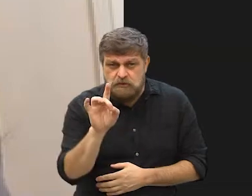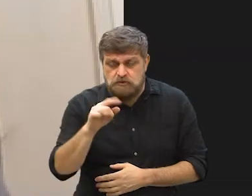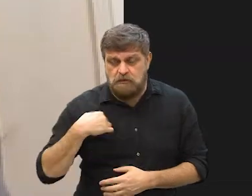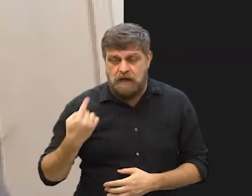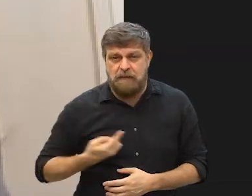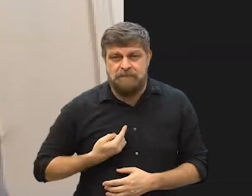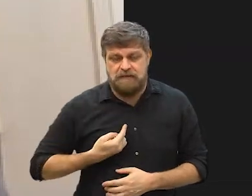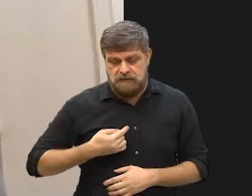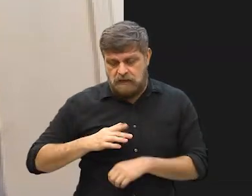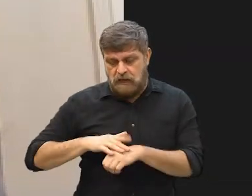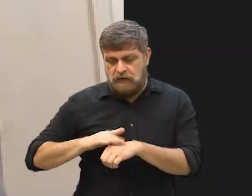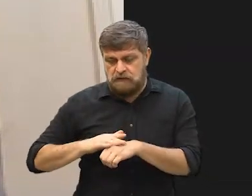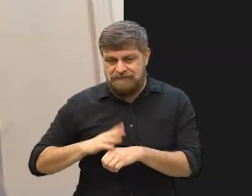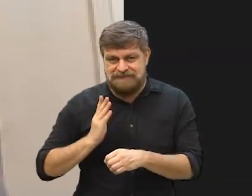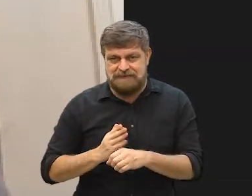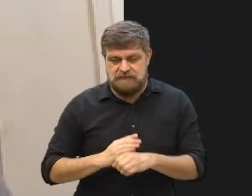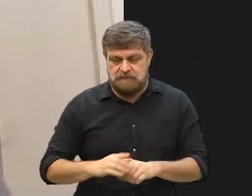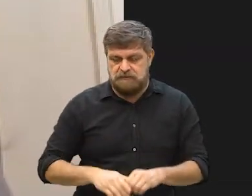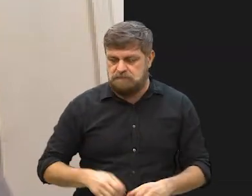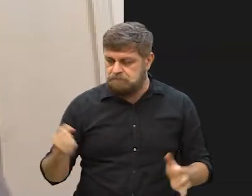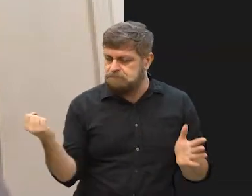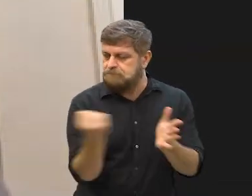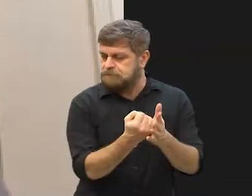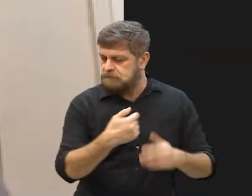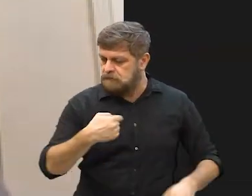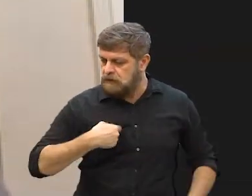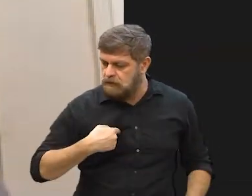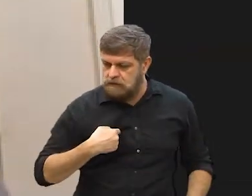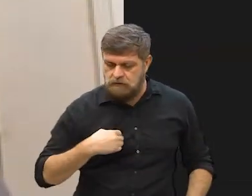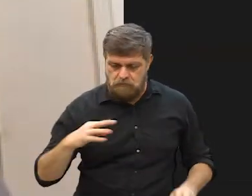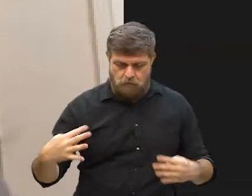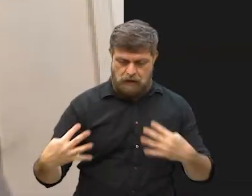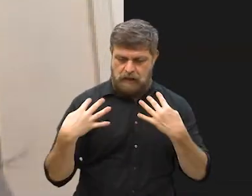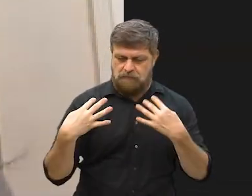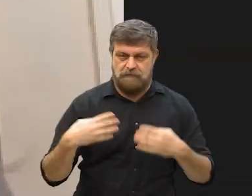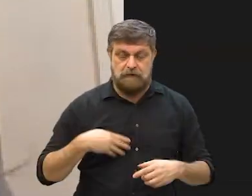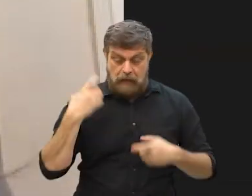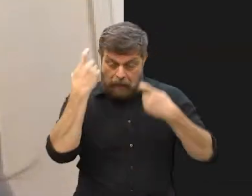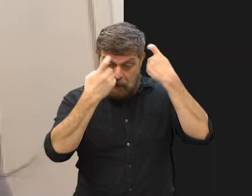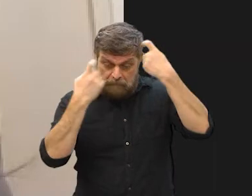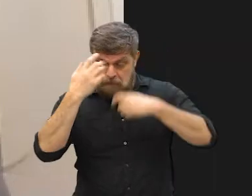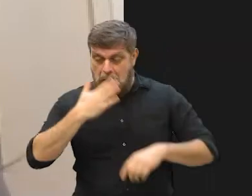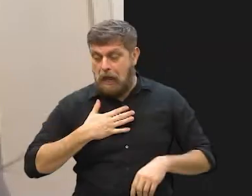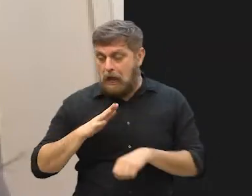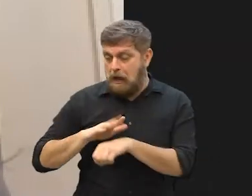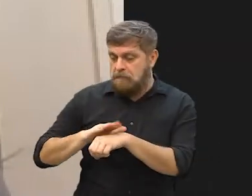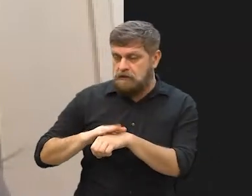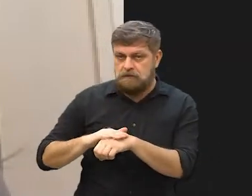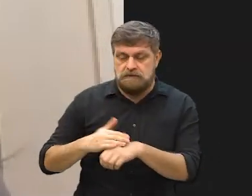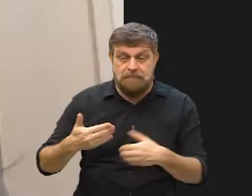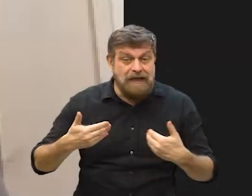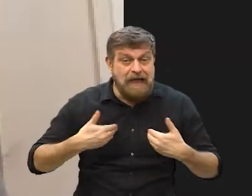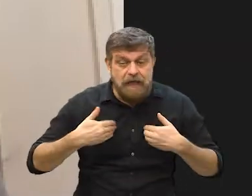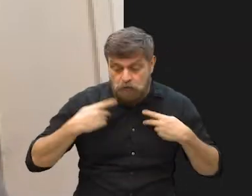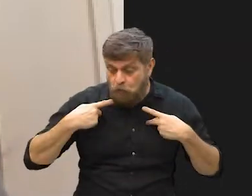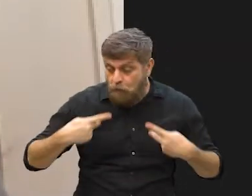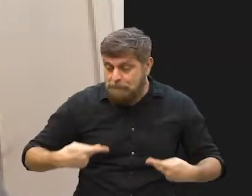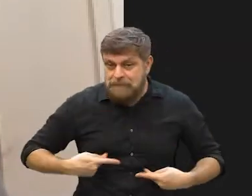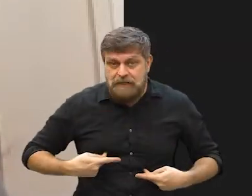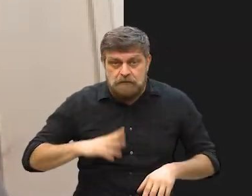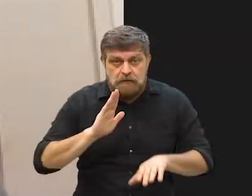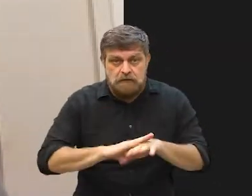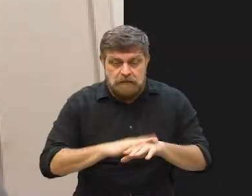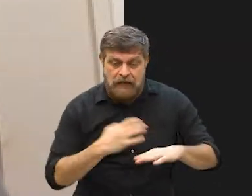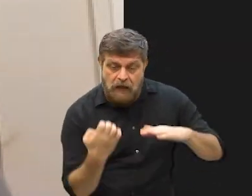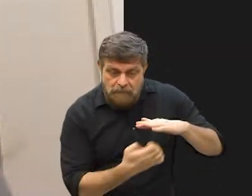minha patologia sempre veio à frente do meu potencial. As pessoas sempre se preocupavam mais com a minha doença do que com o que eu poderia fazer dentro